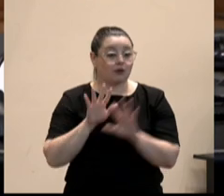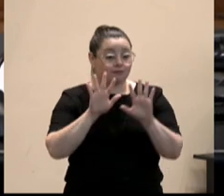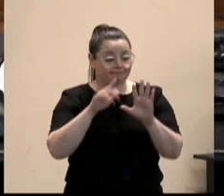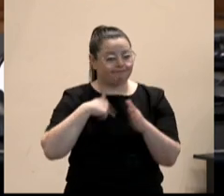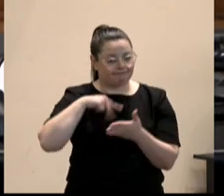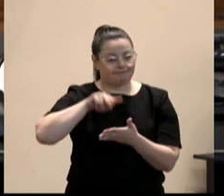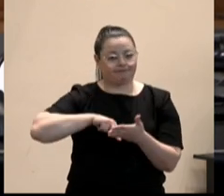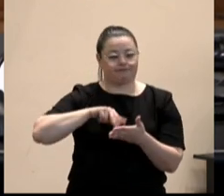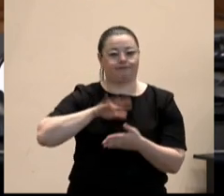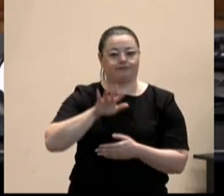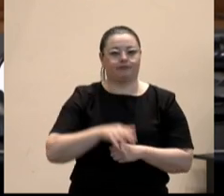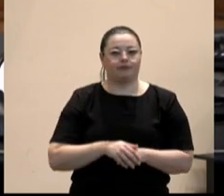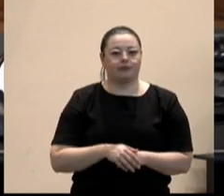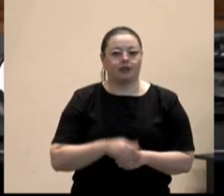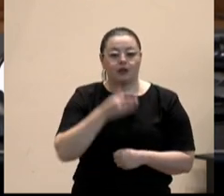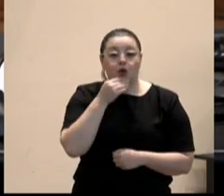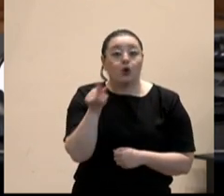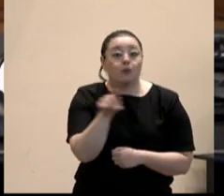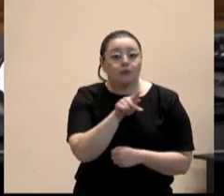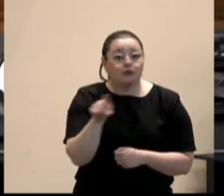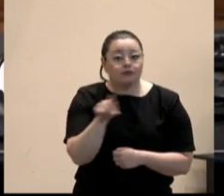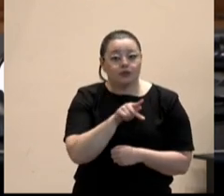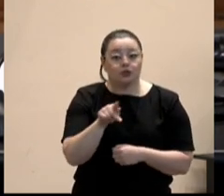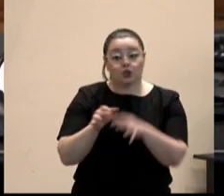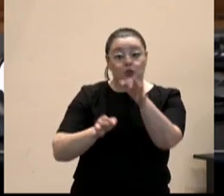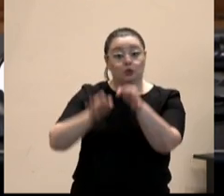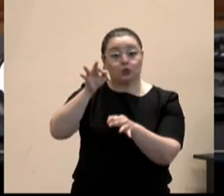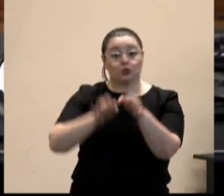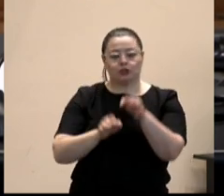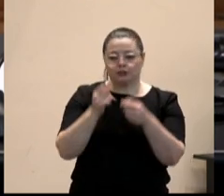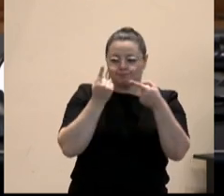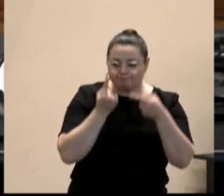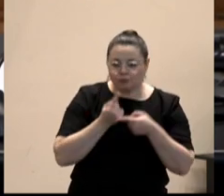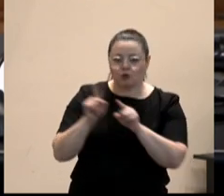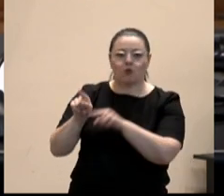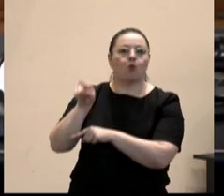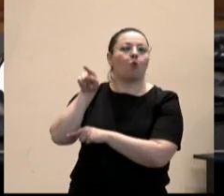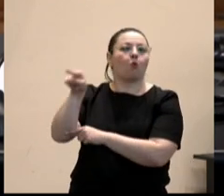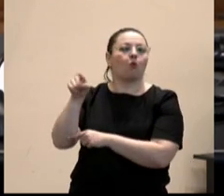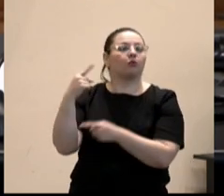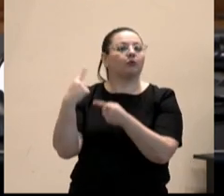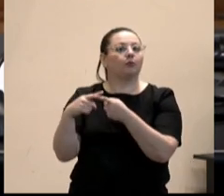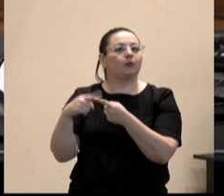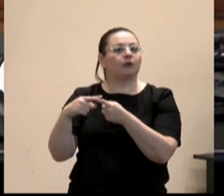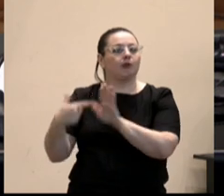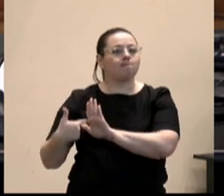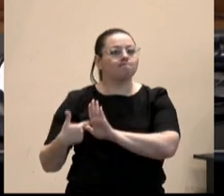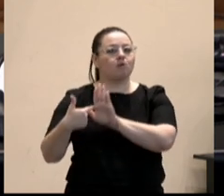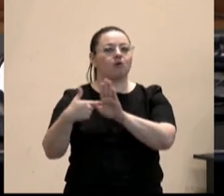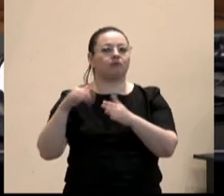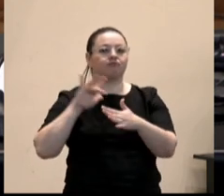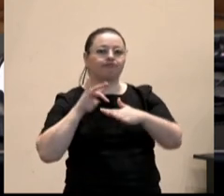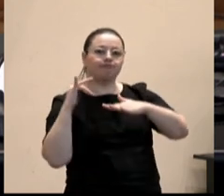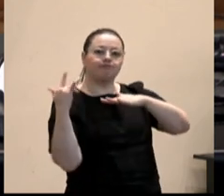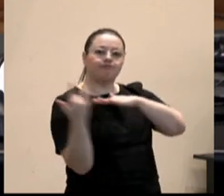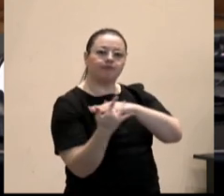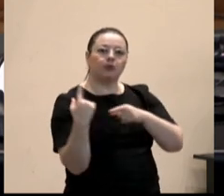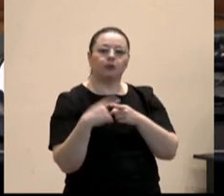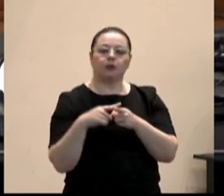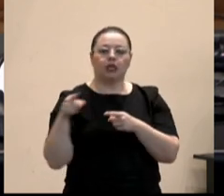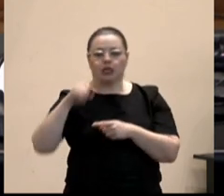ó, o professor foi para a justiça contra ele após ser exposto nas redes sociais, acusado de